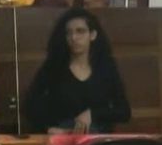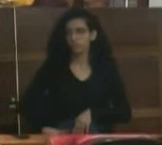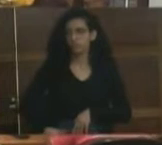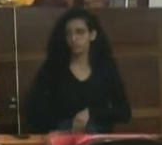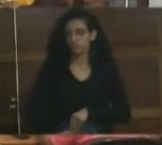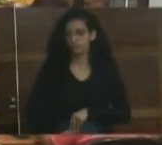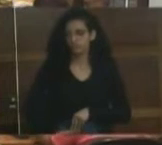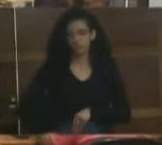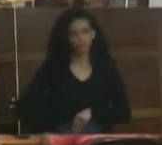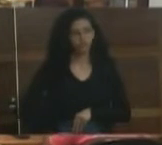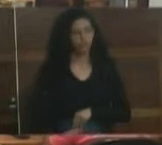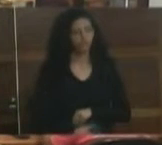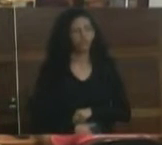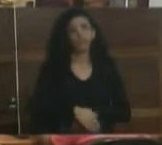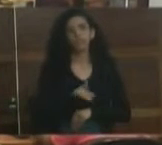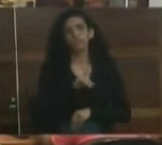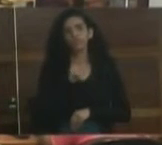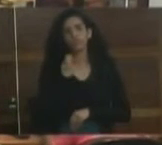e aí